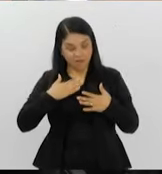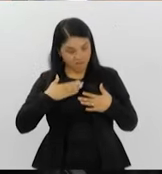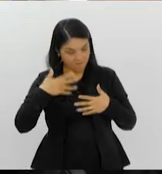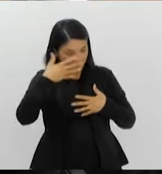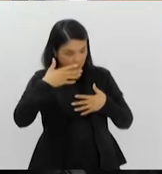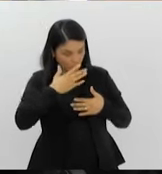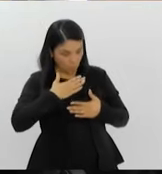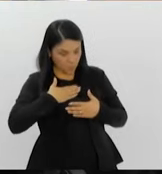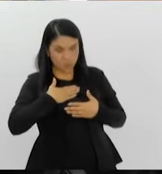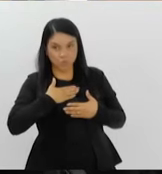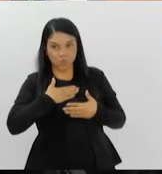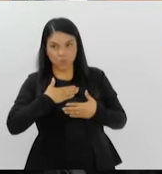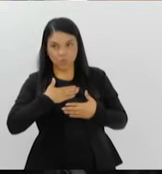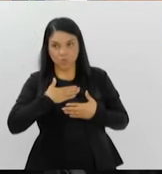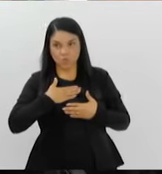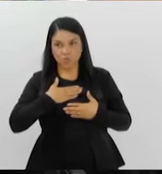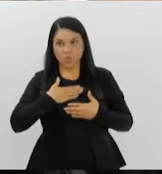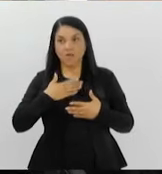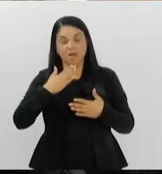A fala está comigo.